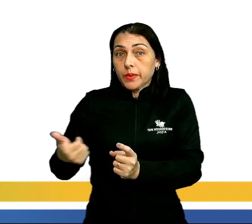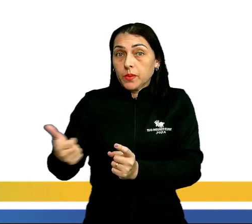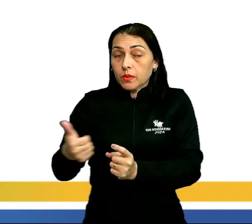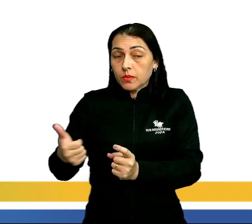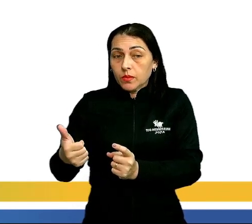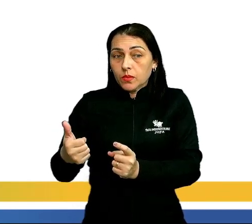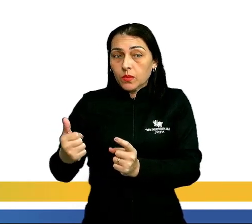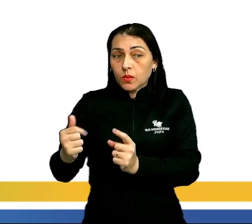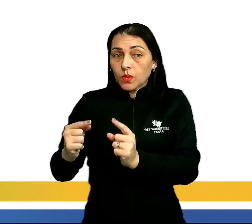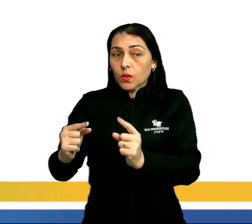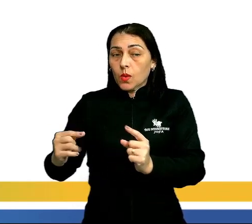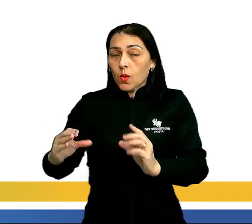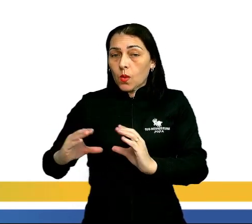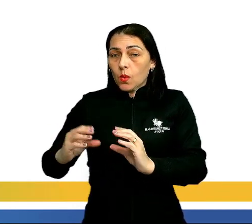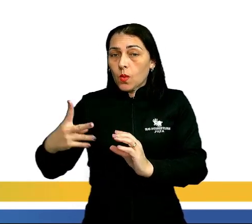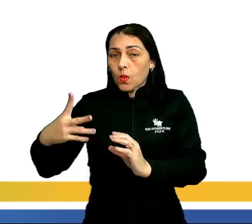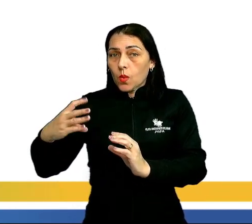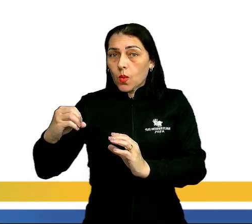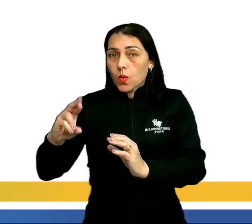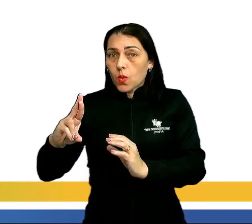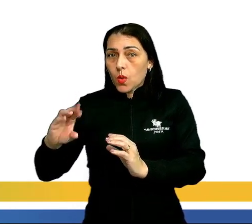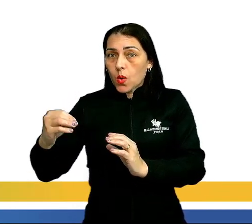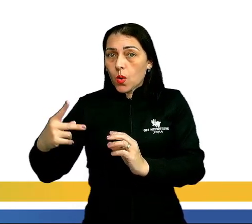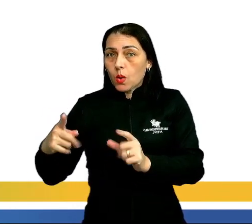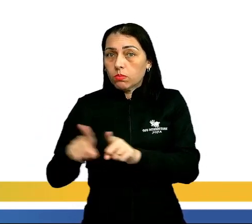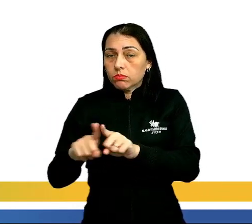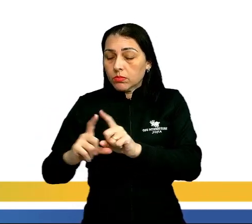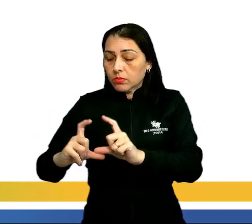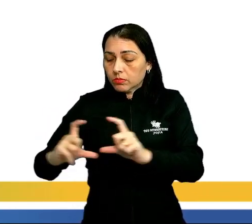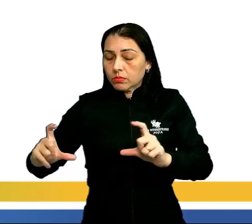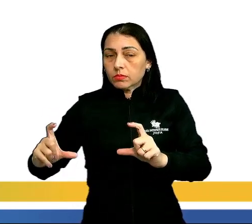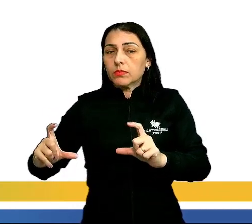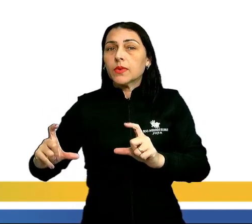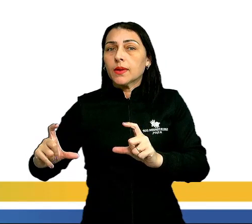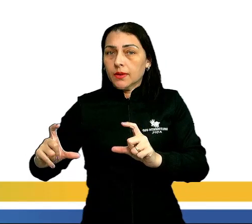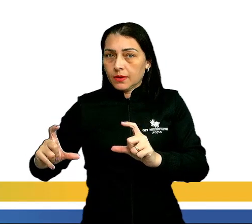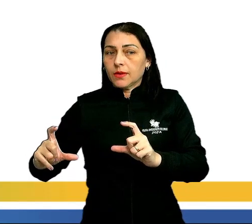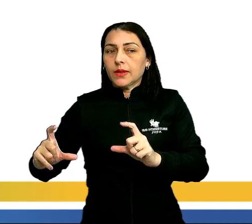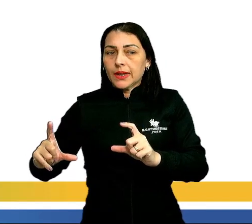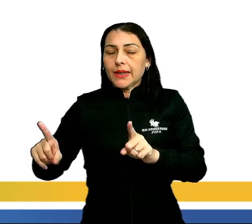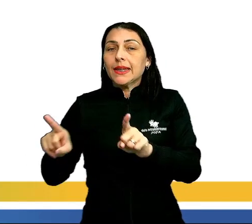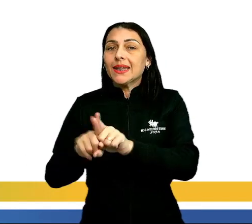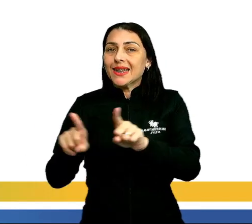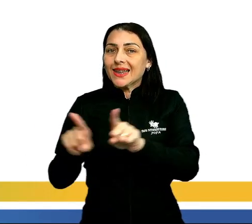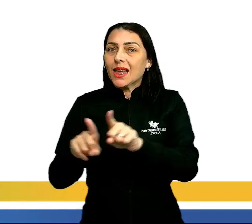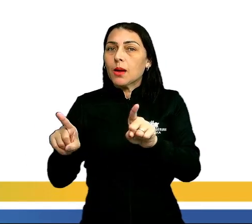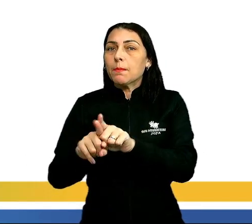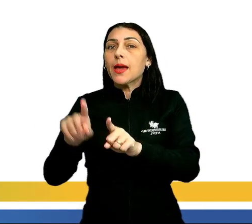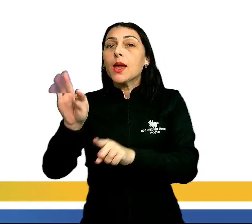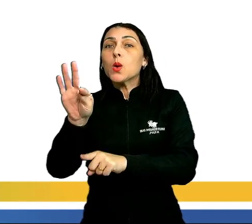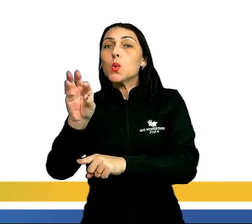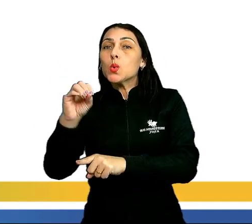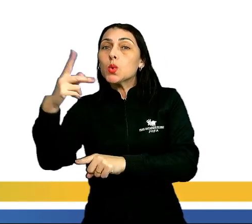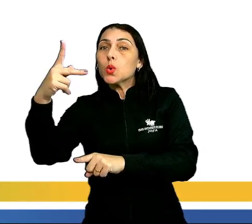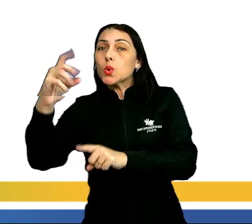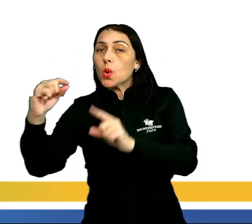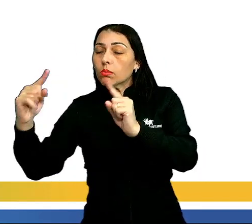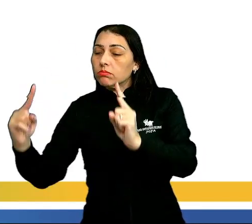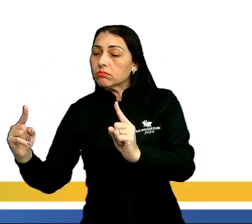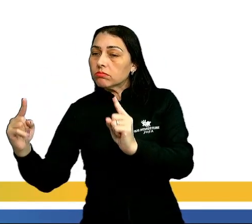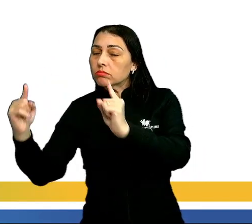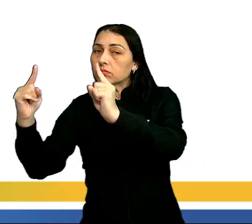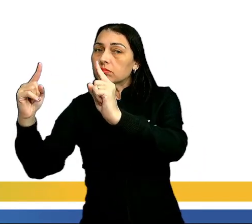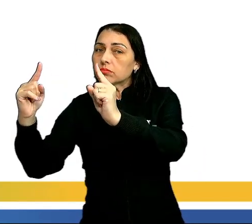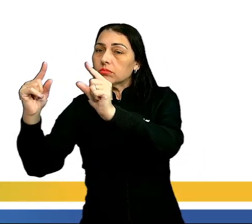2011. O corpo também, ele vai ficando um pouco mais largo, que a gente chama de corpo, que é justamente a